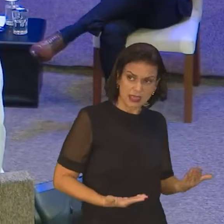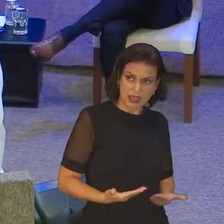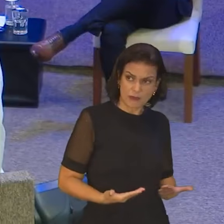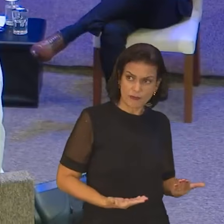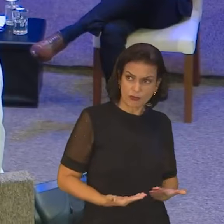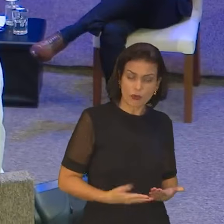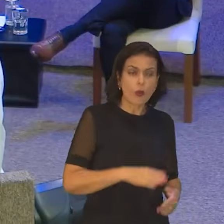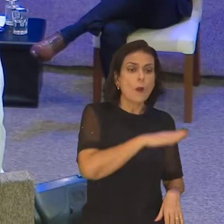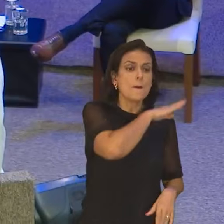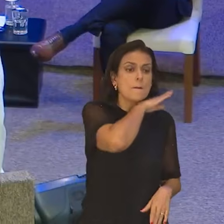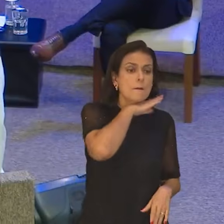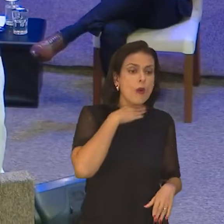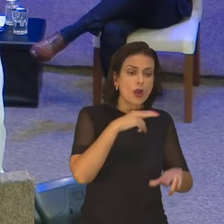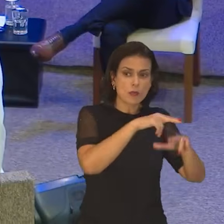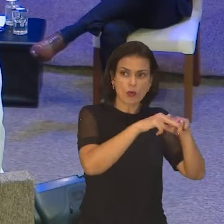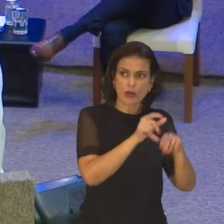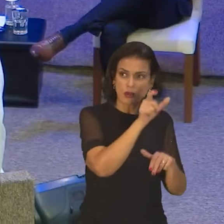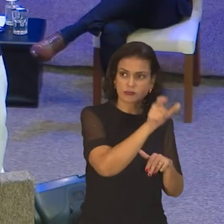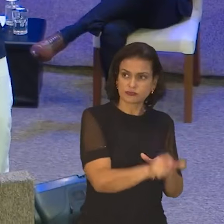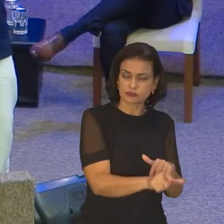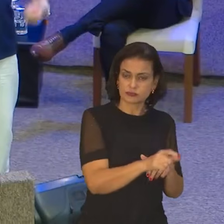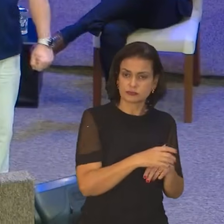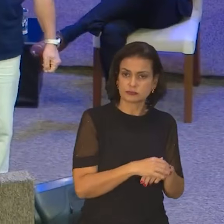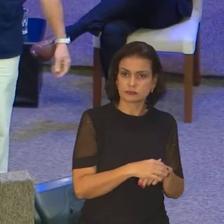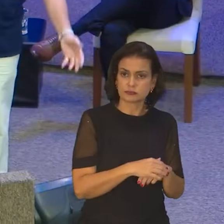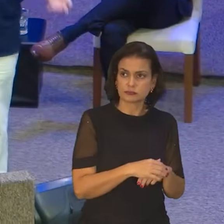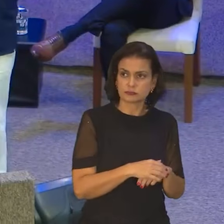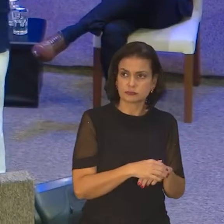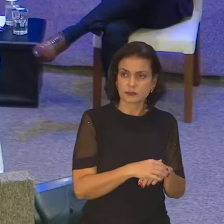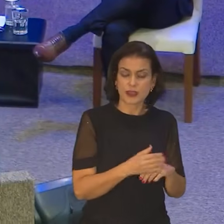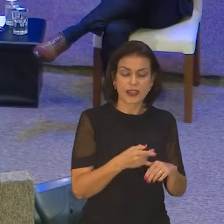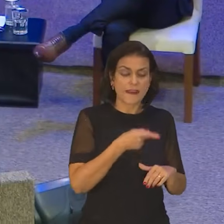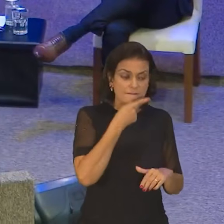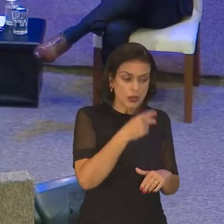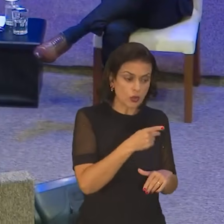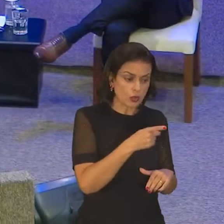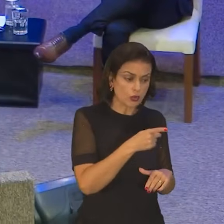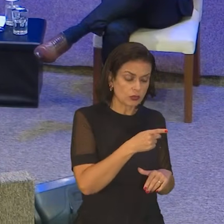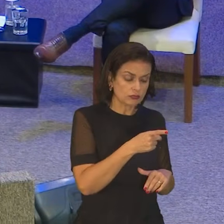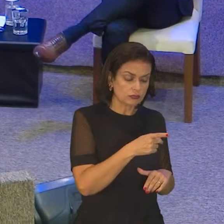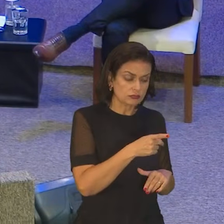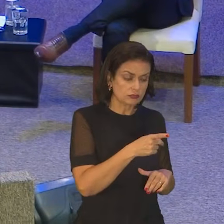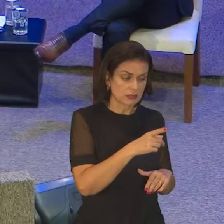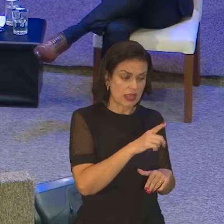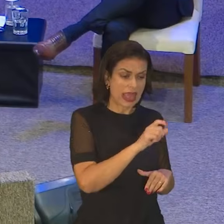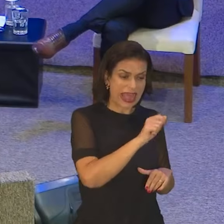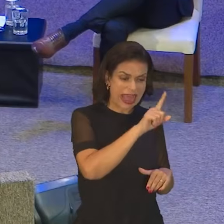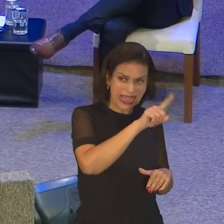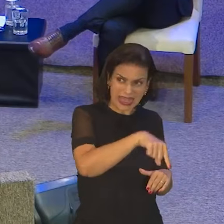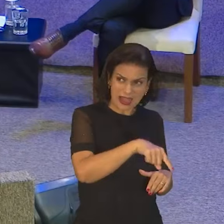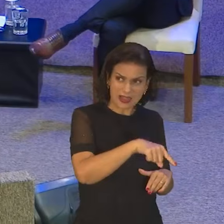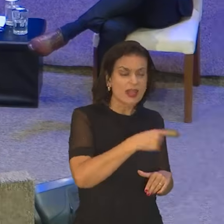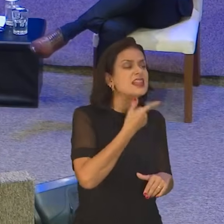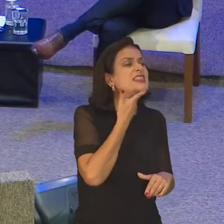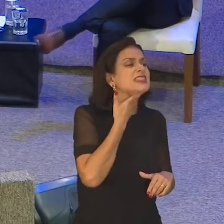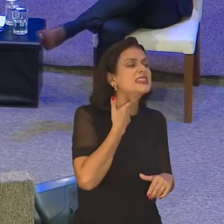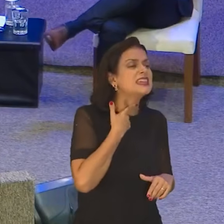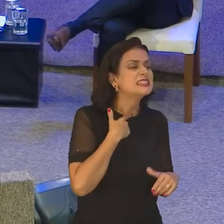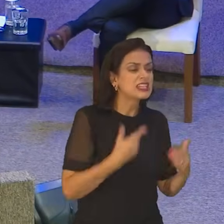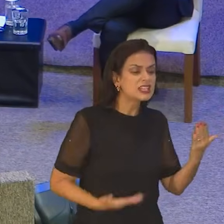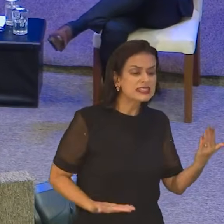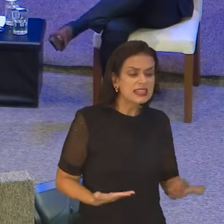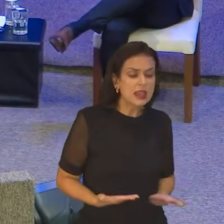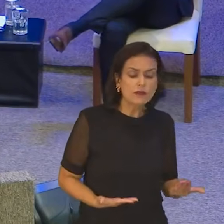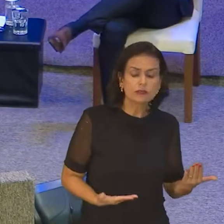que morre por causa desse Deus. E disse Deus ao servo que morreu por causa dele: que você deseja, servo meu? E